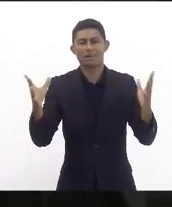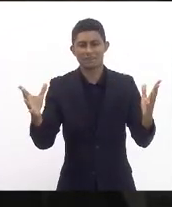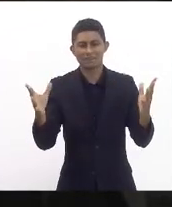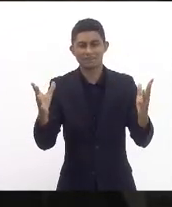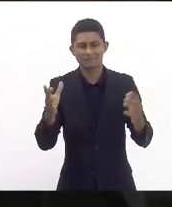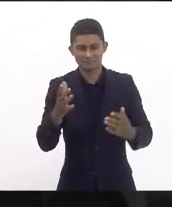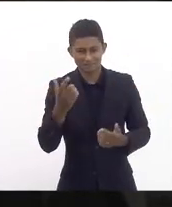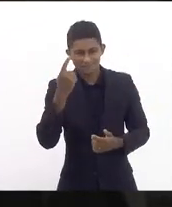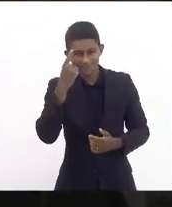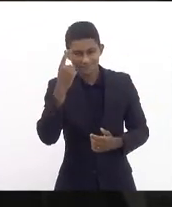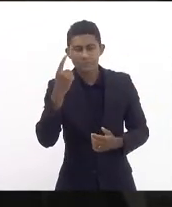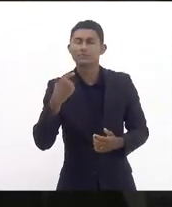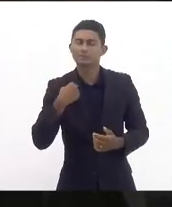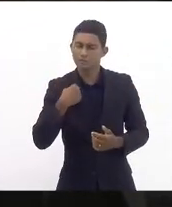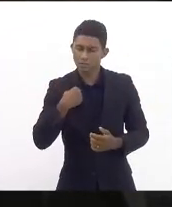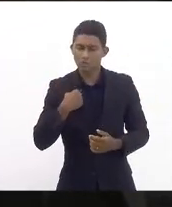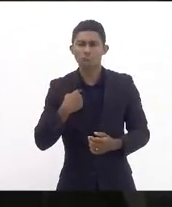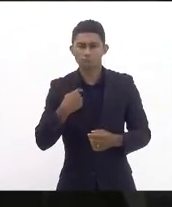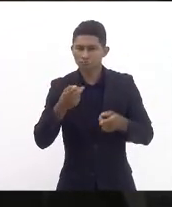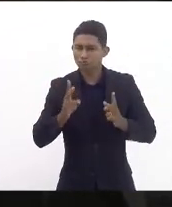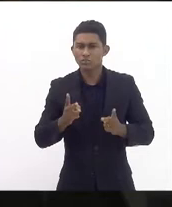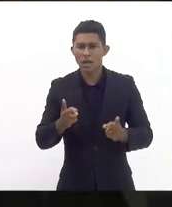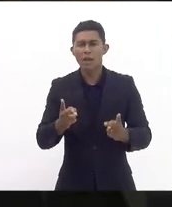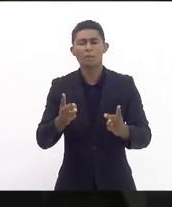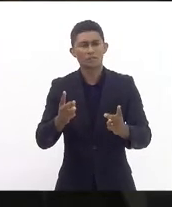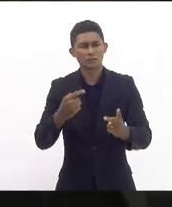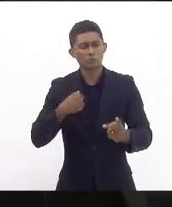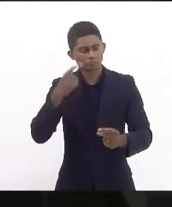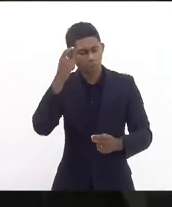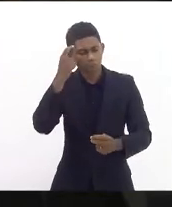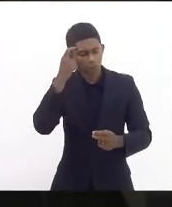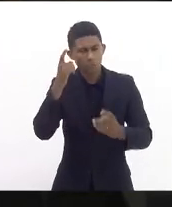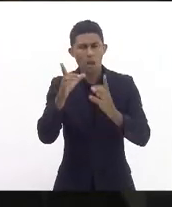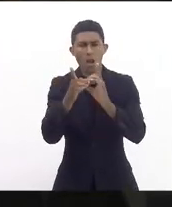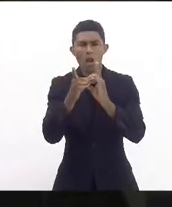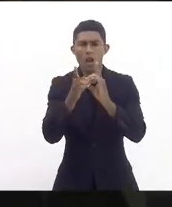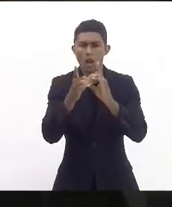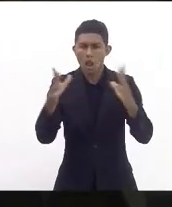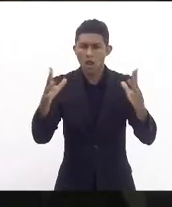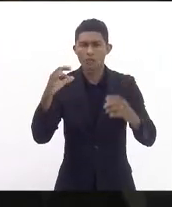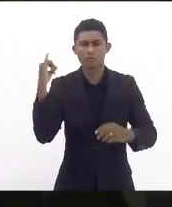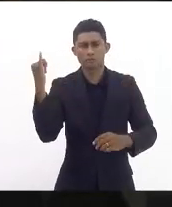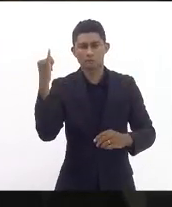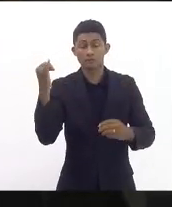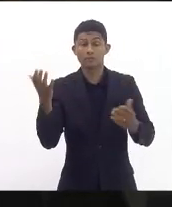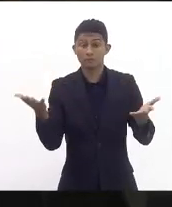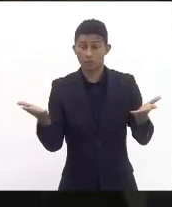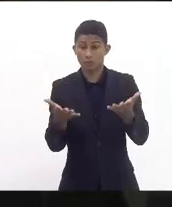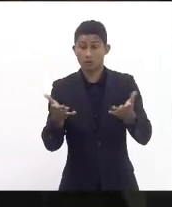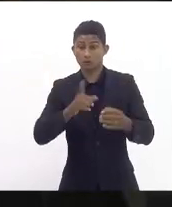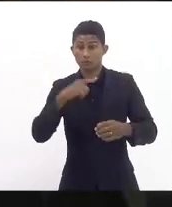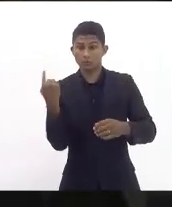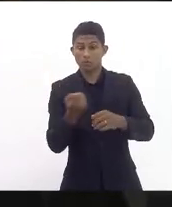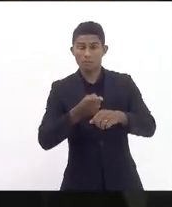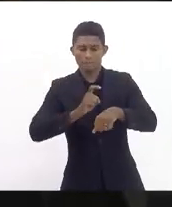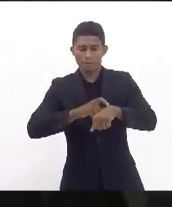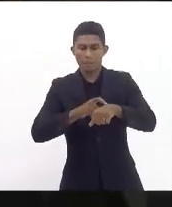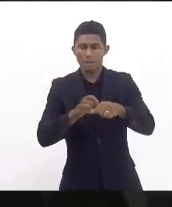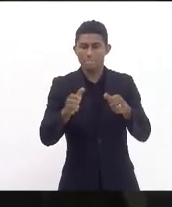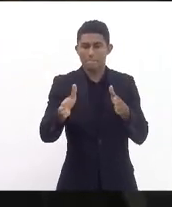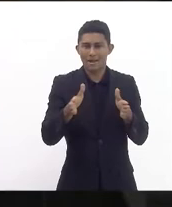da Democracia liberal bom e nós estamos vivendo um momento triste